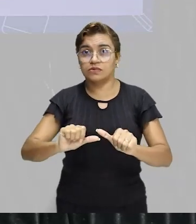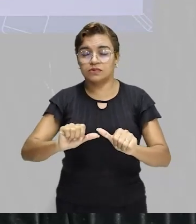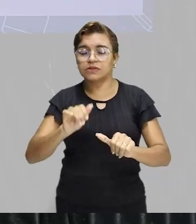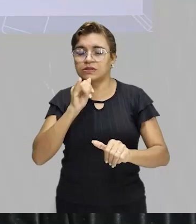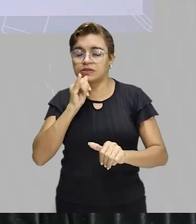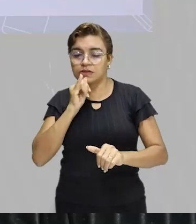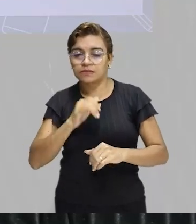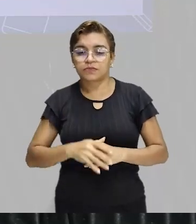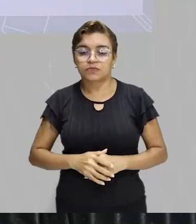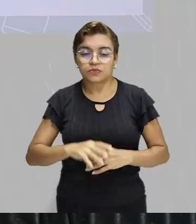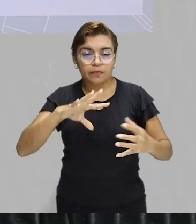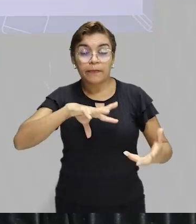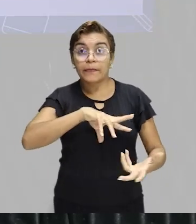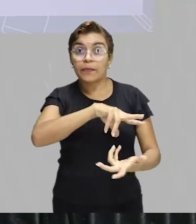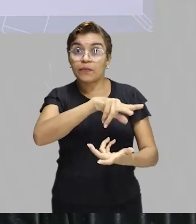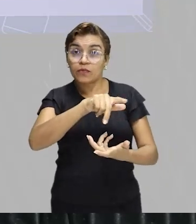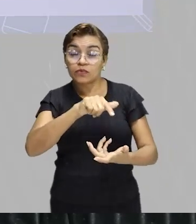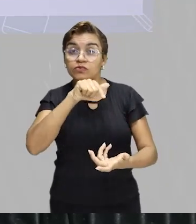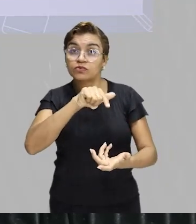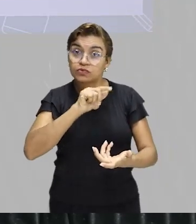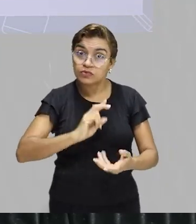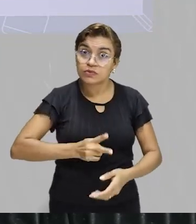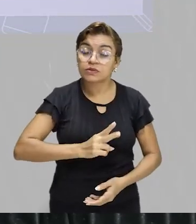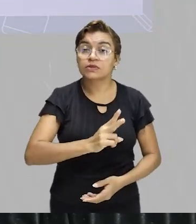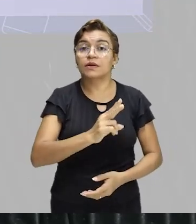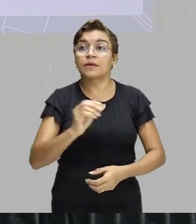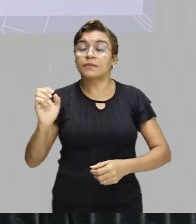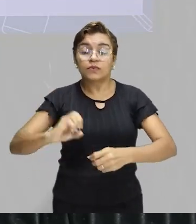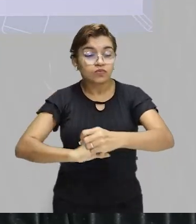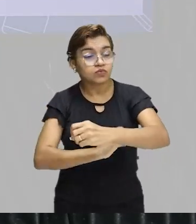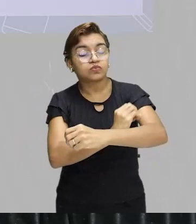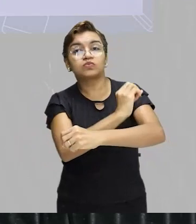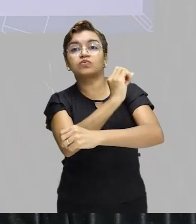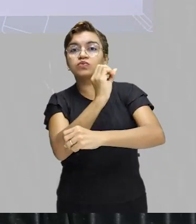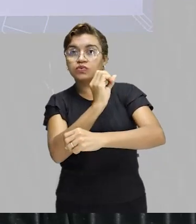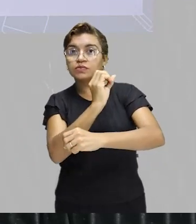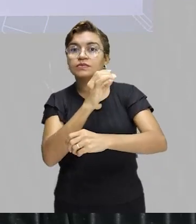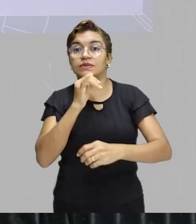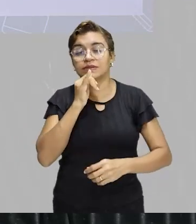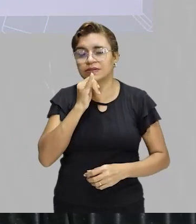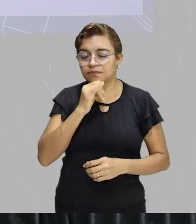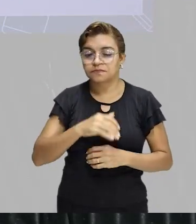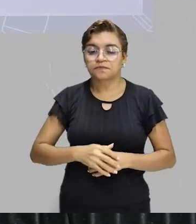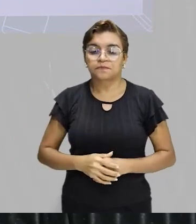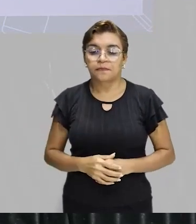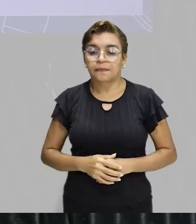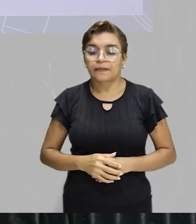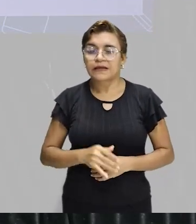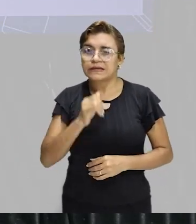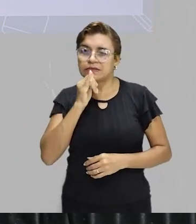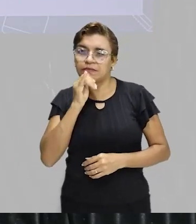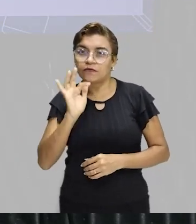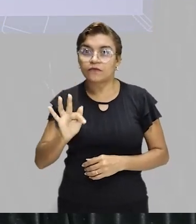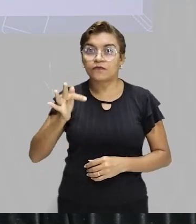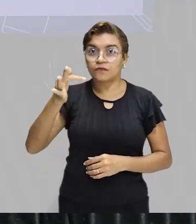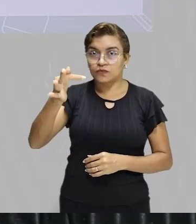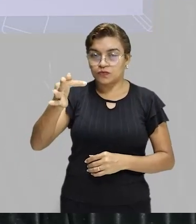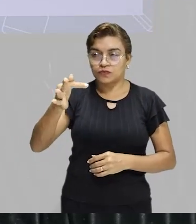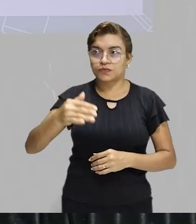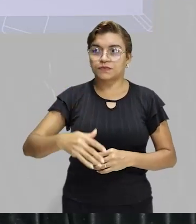universal. Nesse sentido, nós utilizamos o presente simples para expressar. E olha o exemplo que eu falei para vocês de futuro, tá